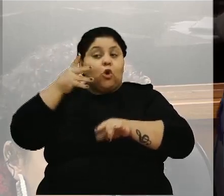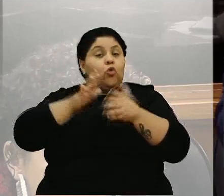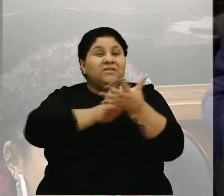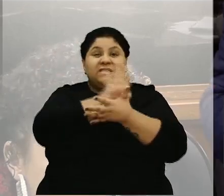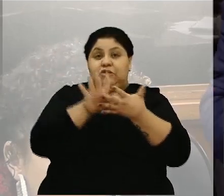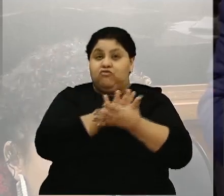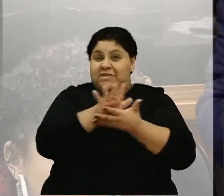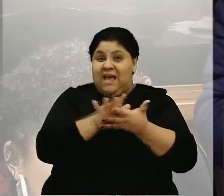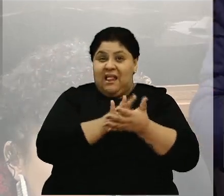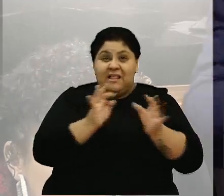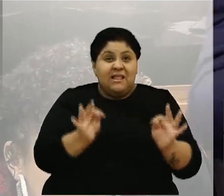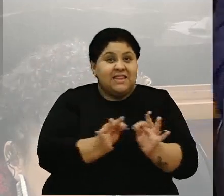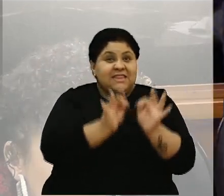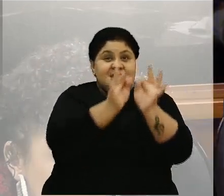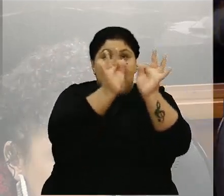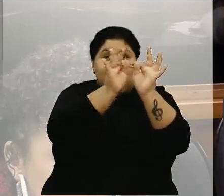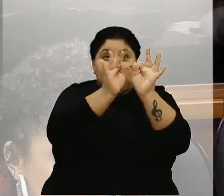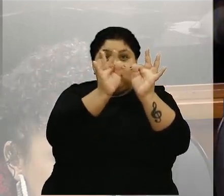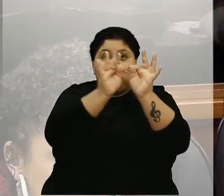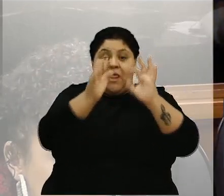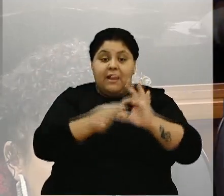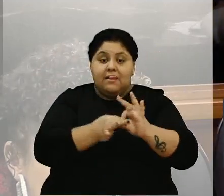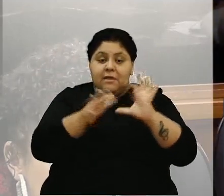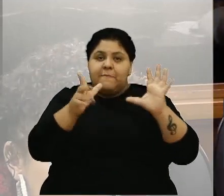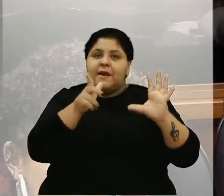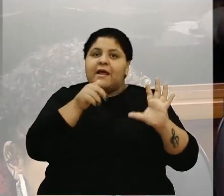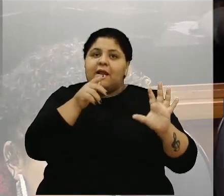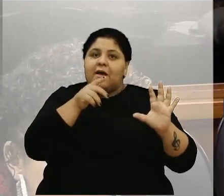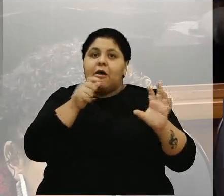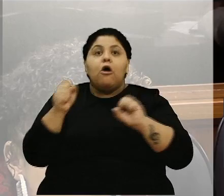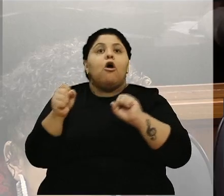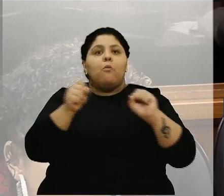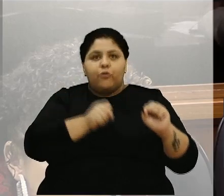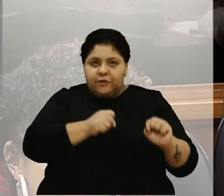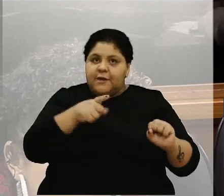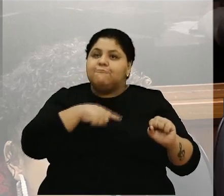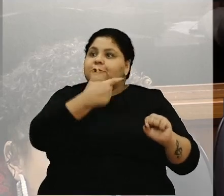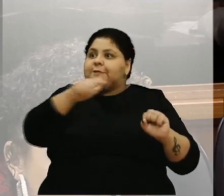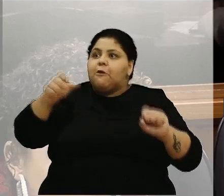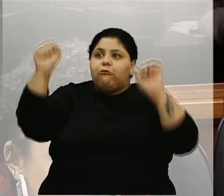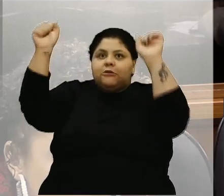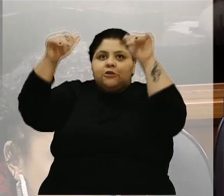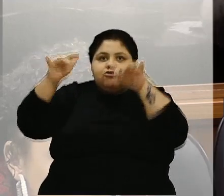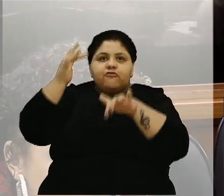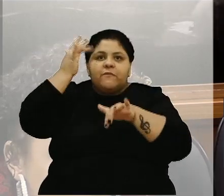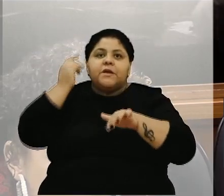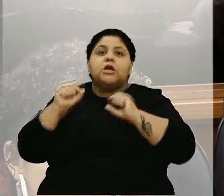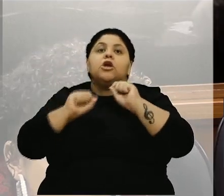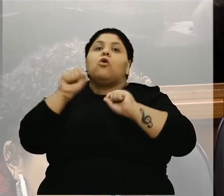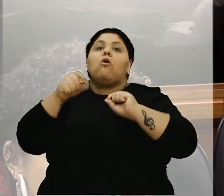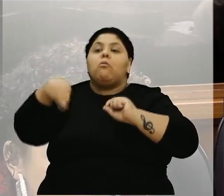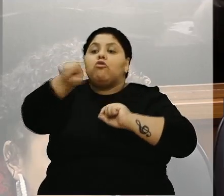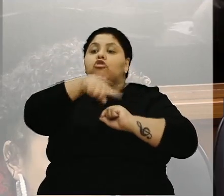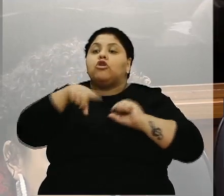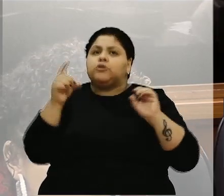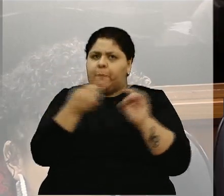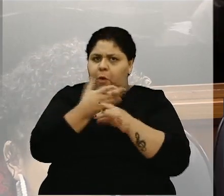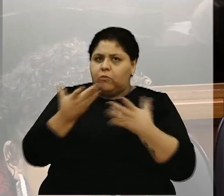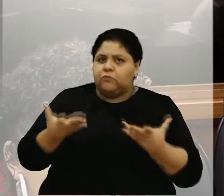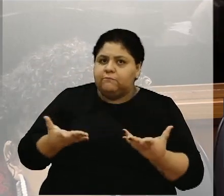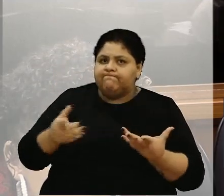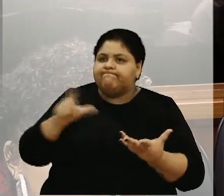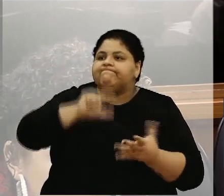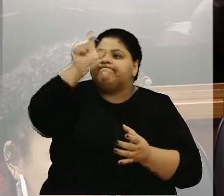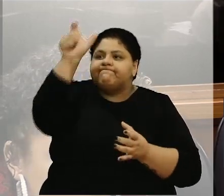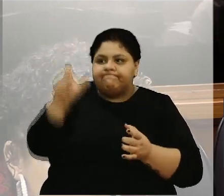foram lá e abriram as comportas. Mas nós podemos ter outra chuva dessas amanhã. E como é que nós vamos estar preparados? Nós teríamos as